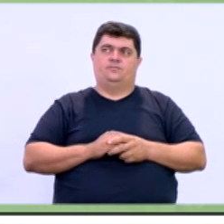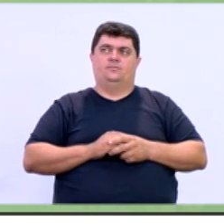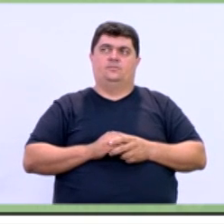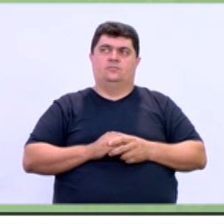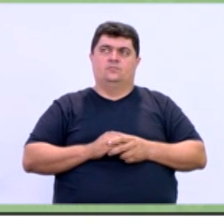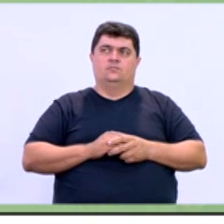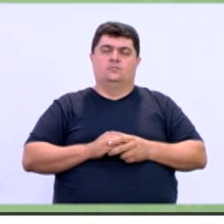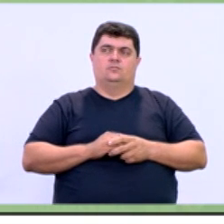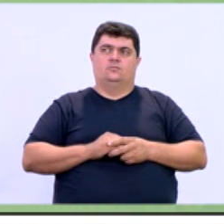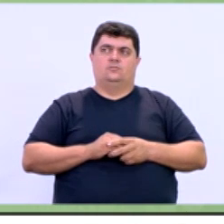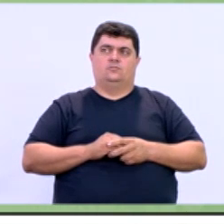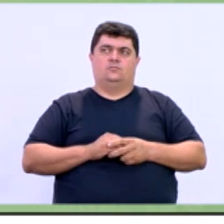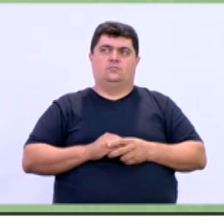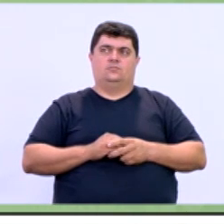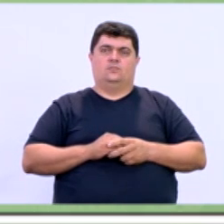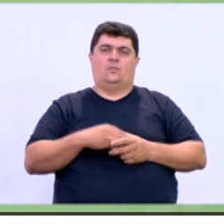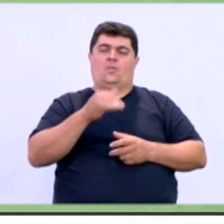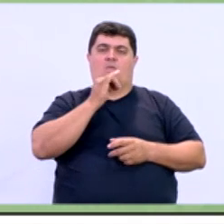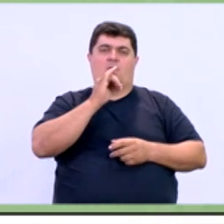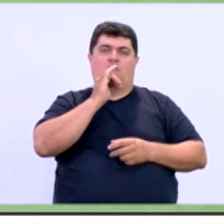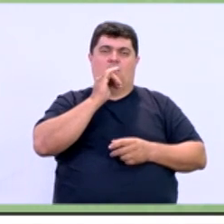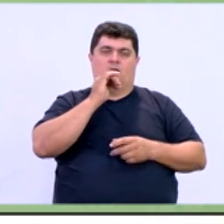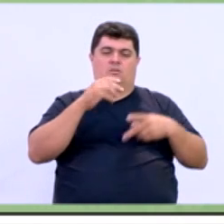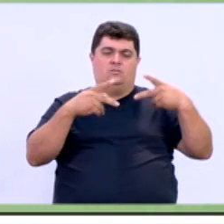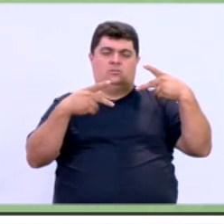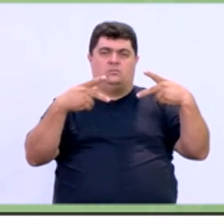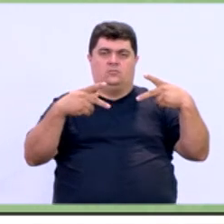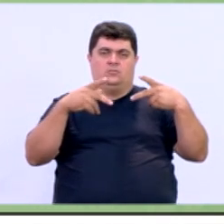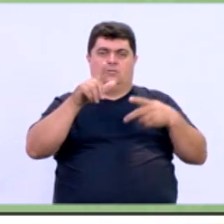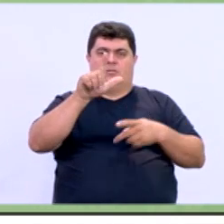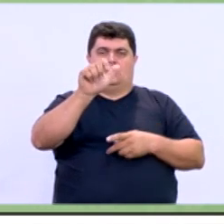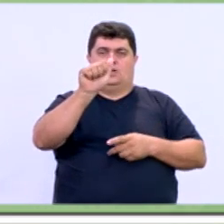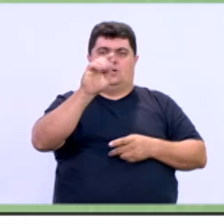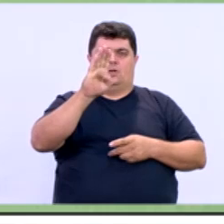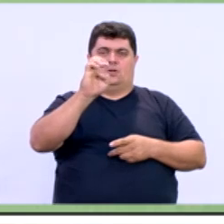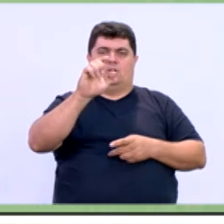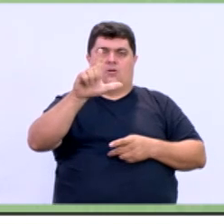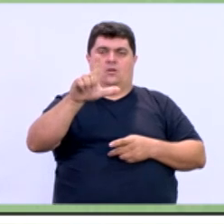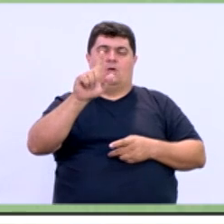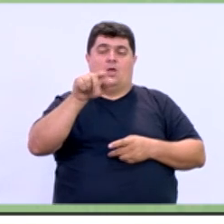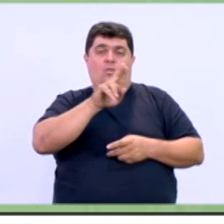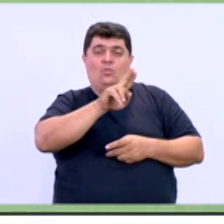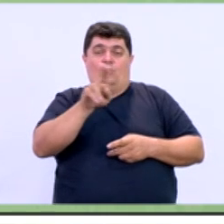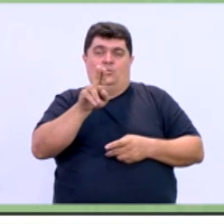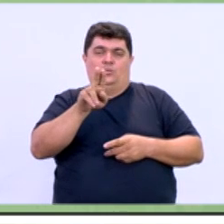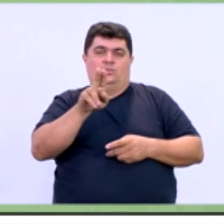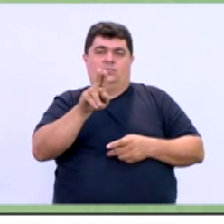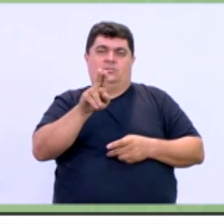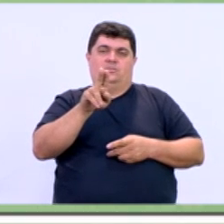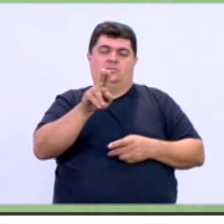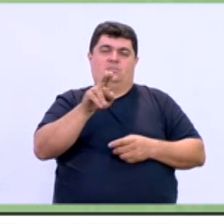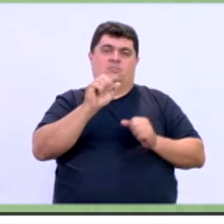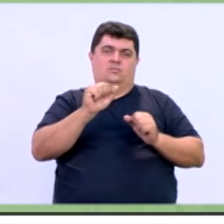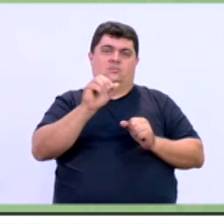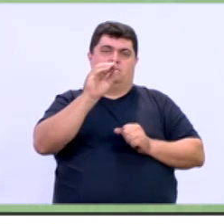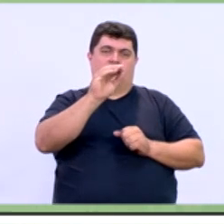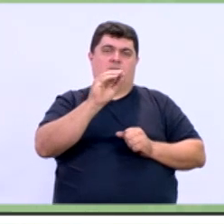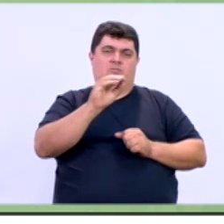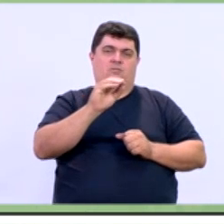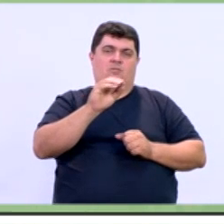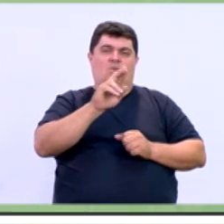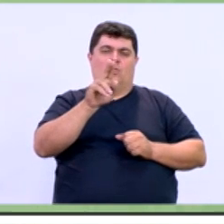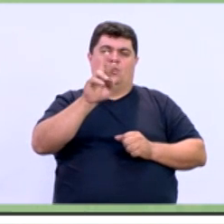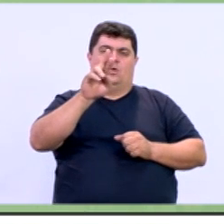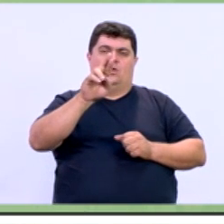trabalhar. Por exemplo, a label, que significa rótulo. Então, eu coloco um